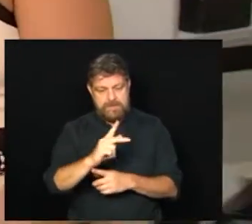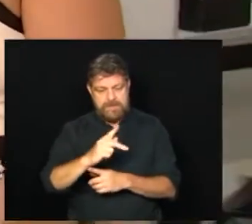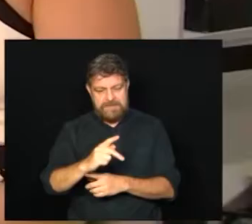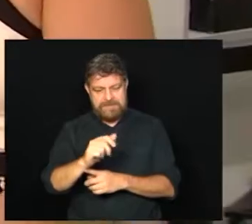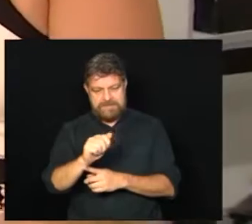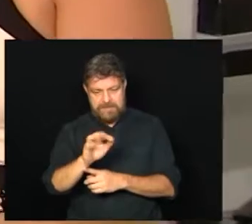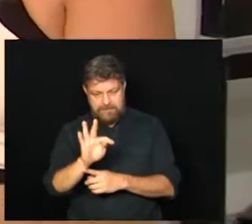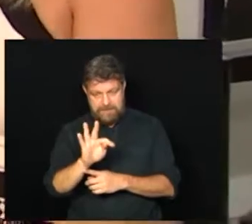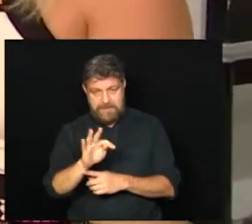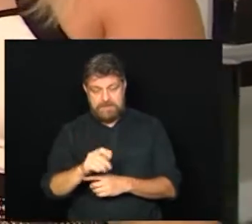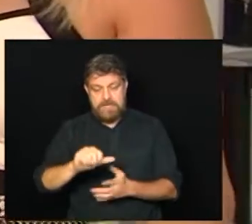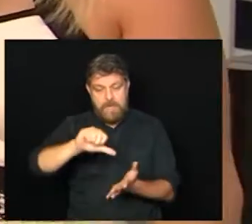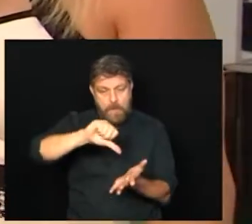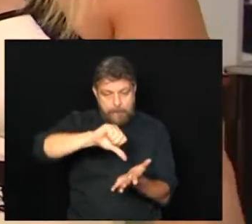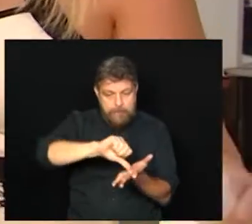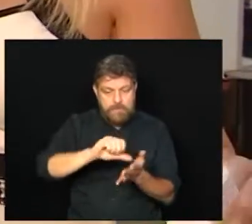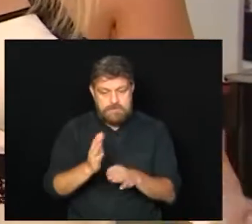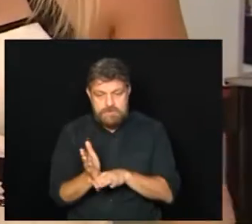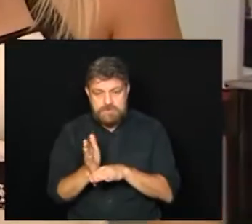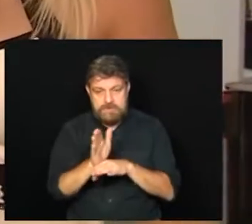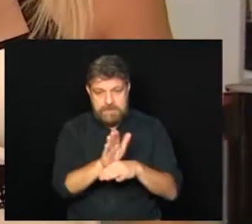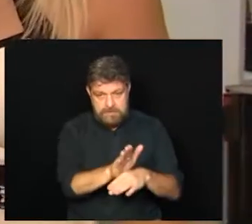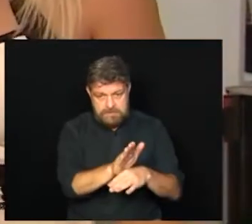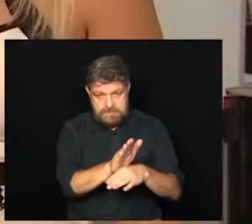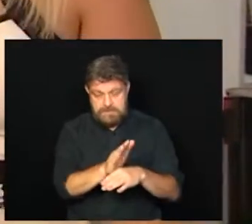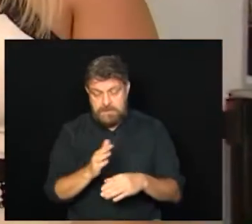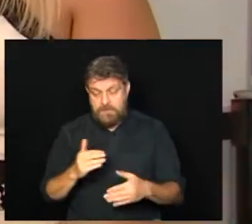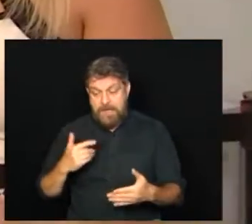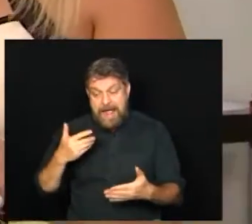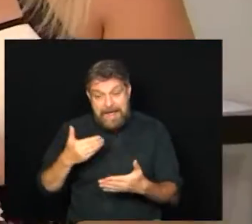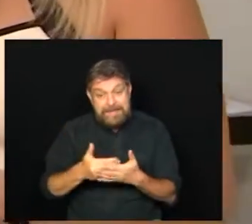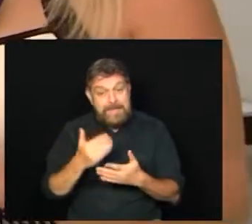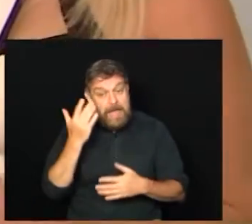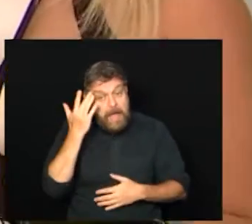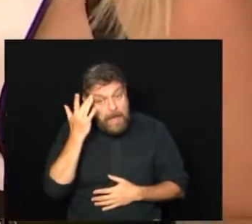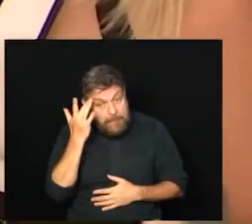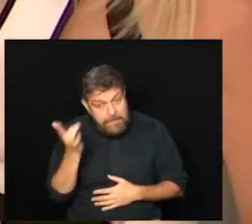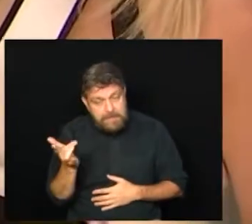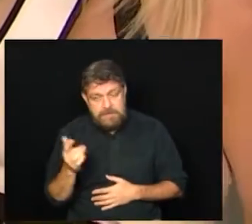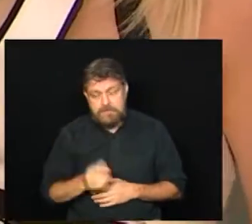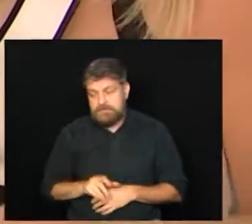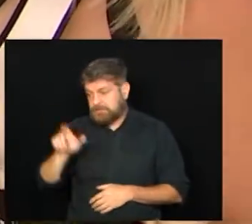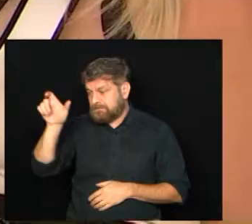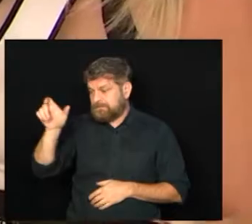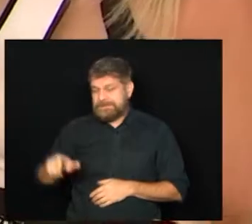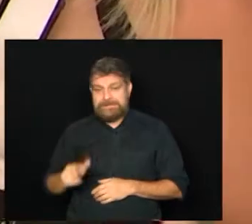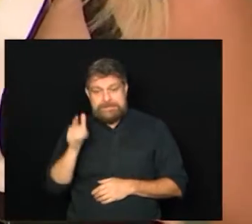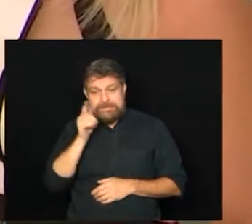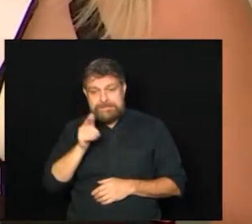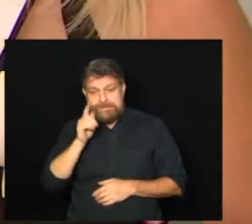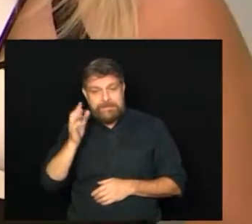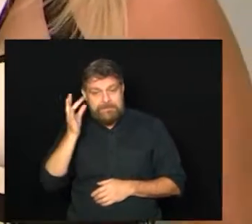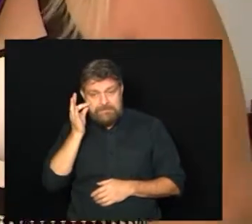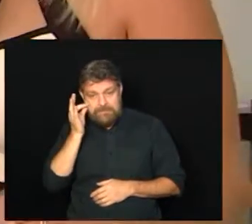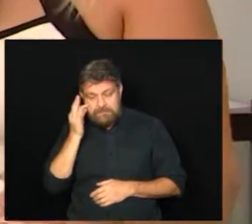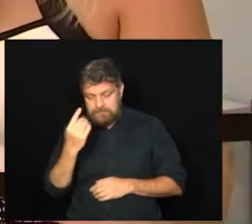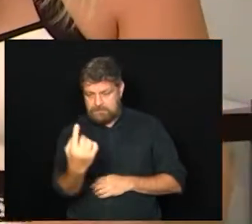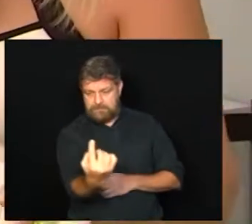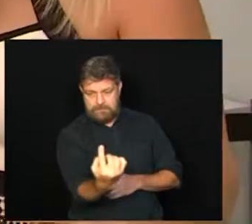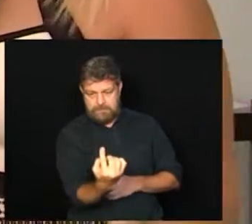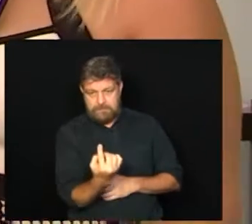auxílio a essas inscrições até amanhã, mas caso a pessoa não consiga vir presencialmente ao